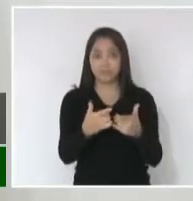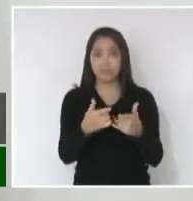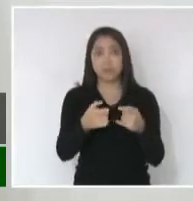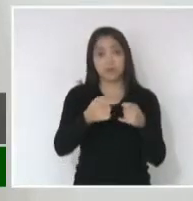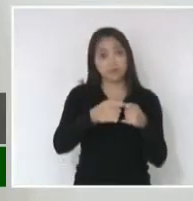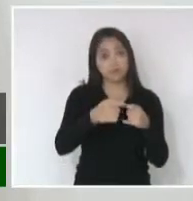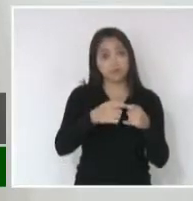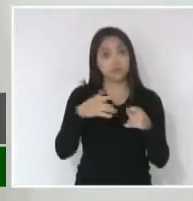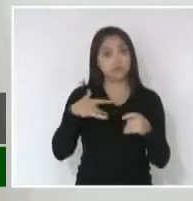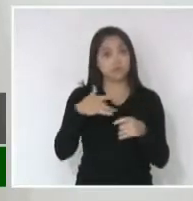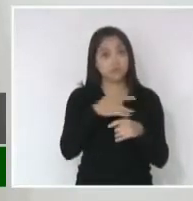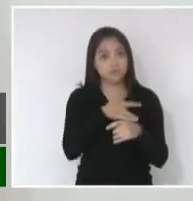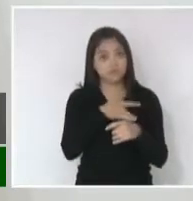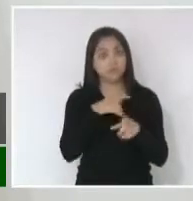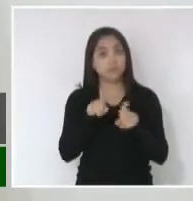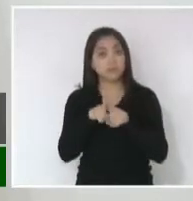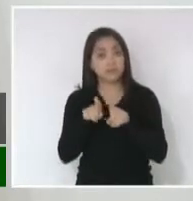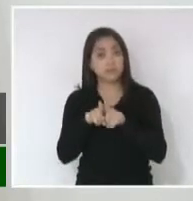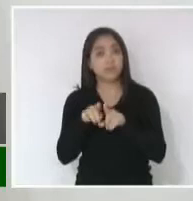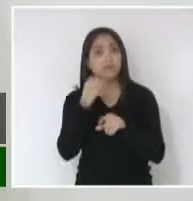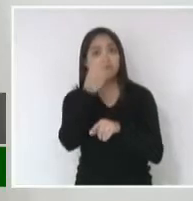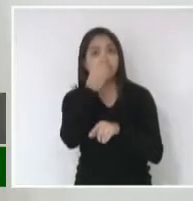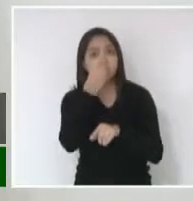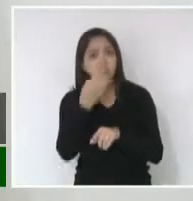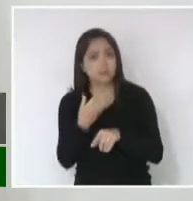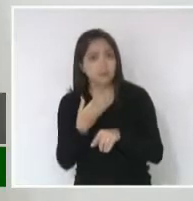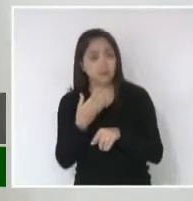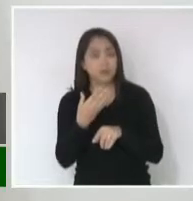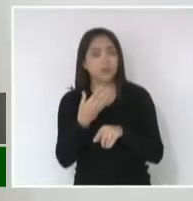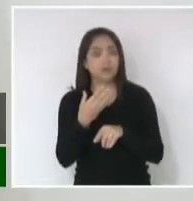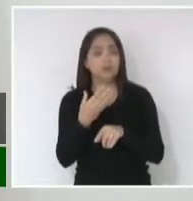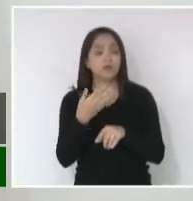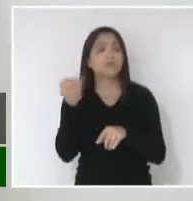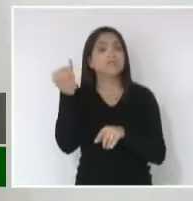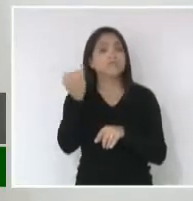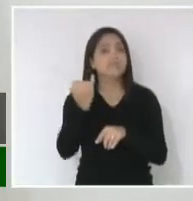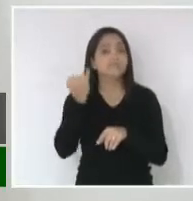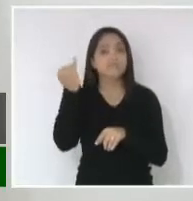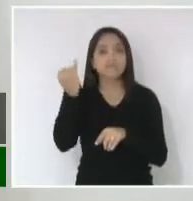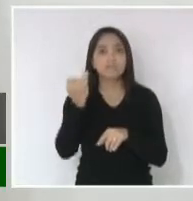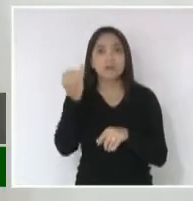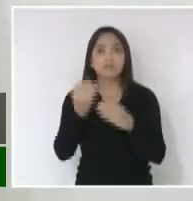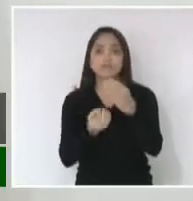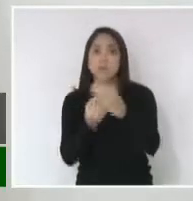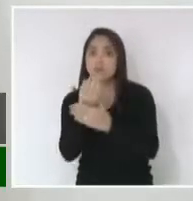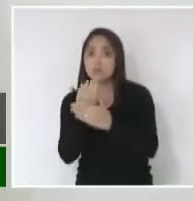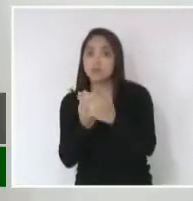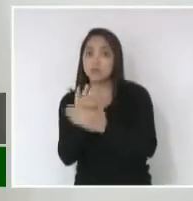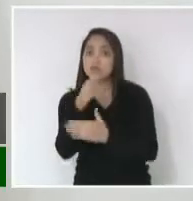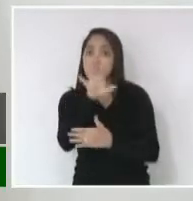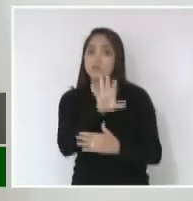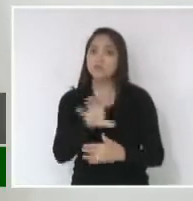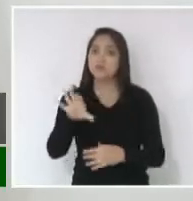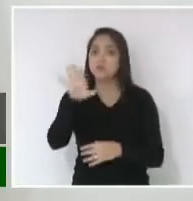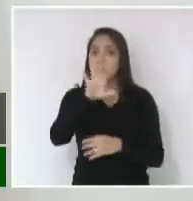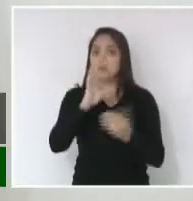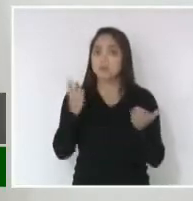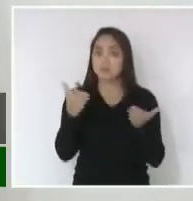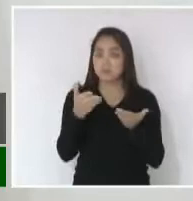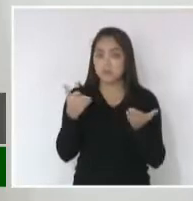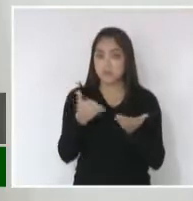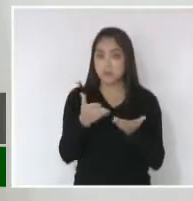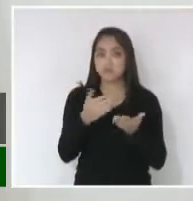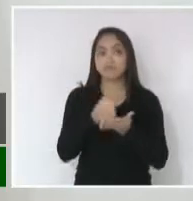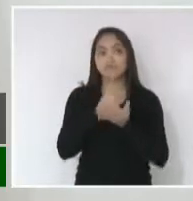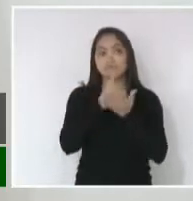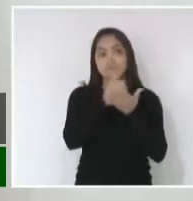o SESI faz muito bem. Uma parte importante da nossa produtividade nacional está hoje muito